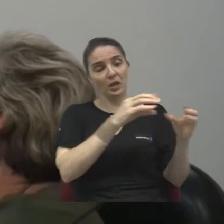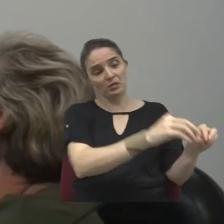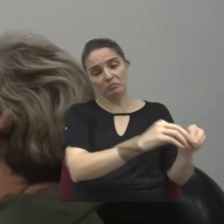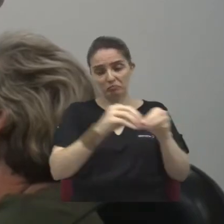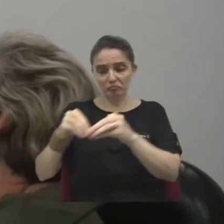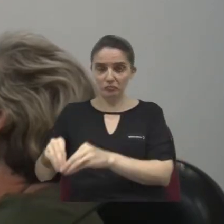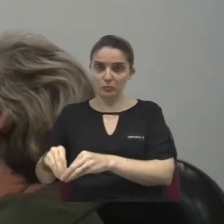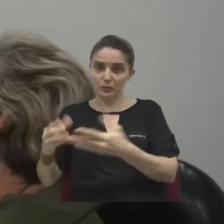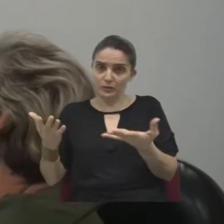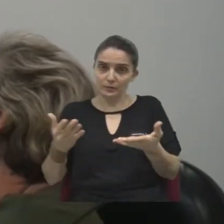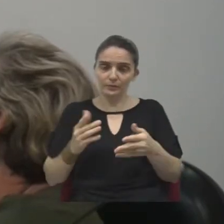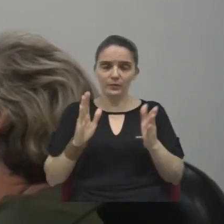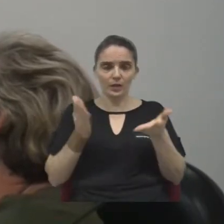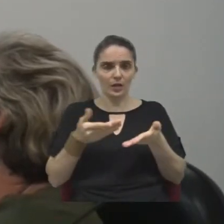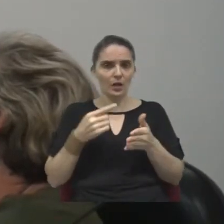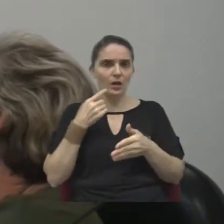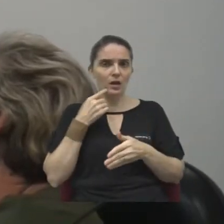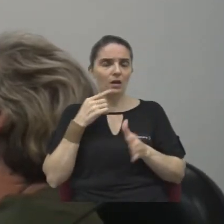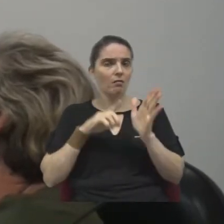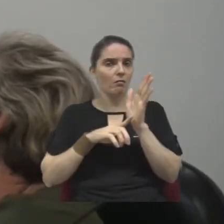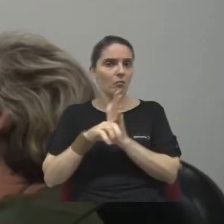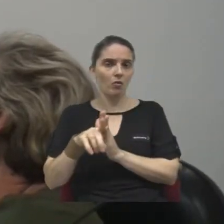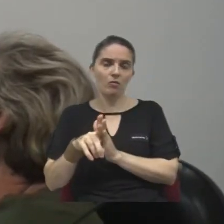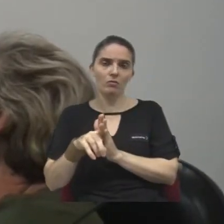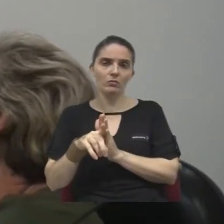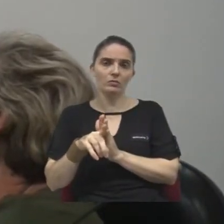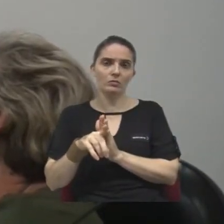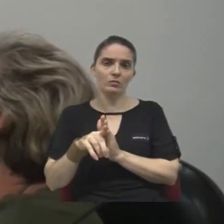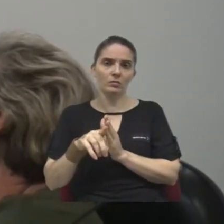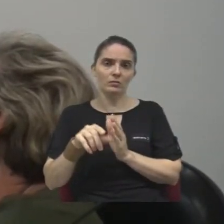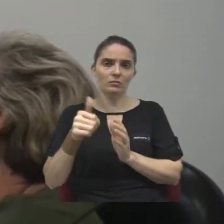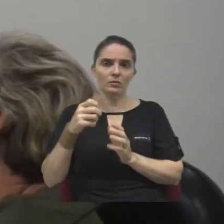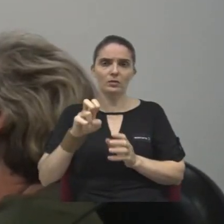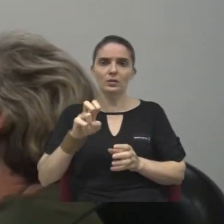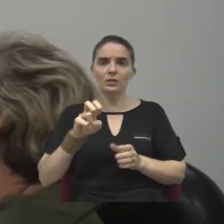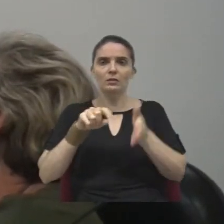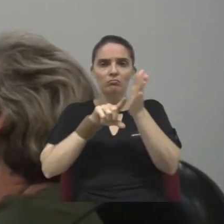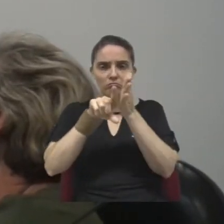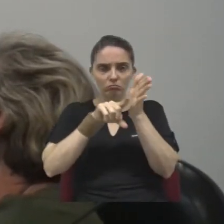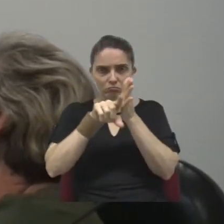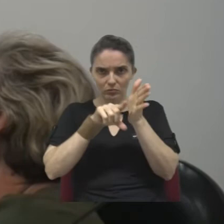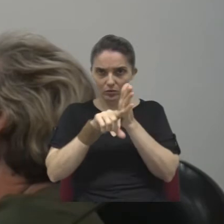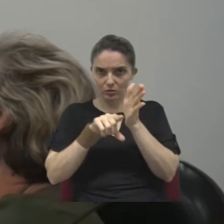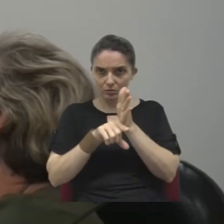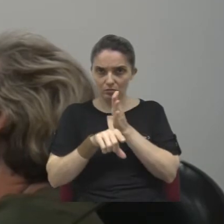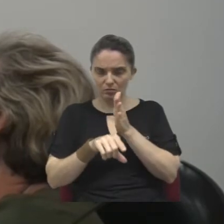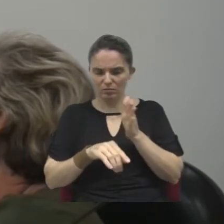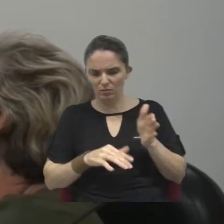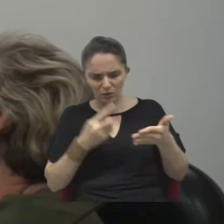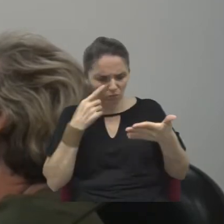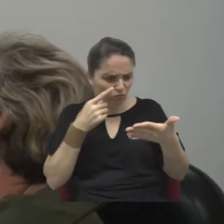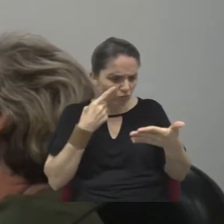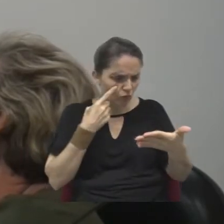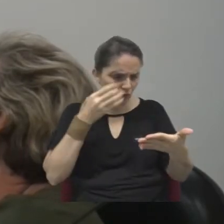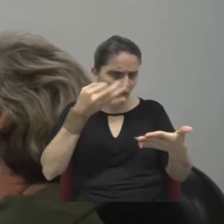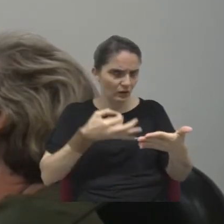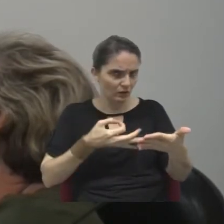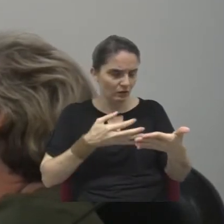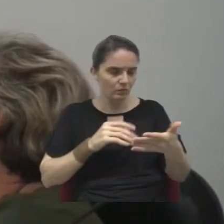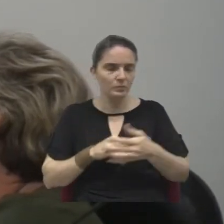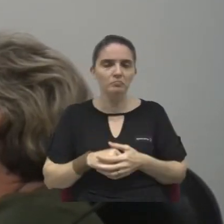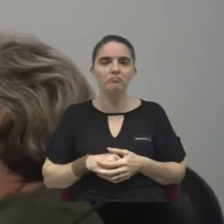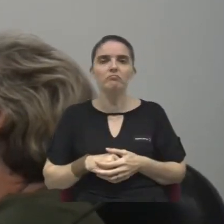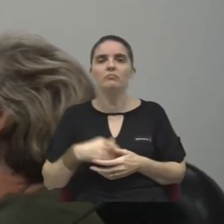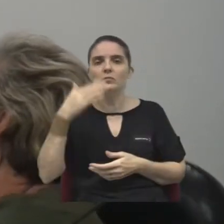um questionamento de 15 ou 16 perguntas, deixa eu ver ao certo aqui, para que a gente possa,